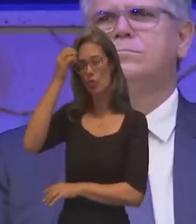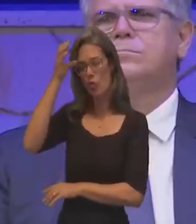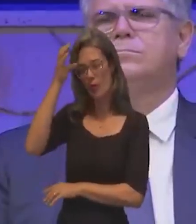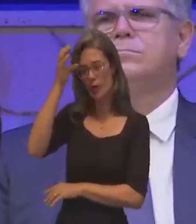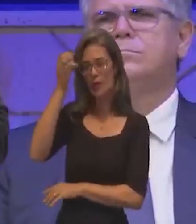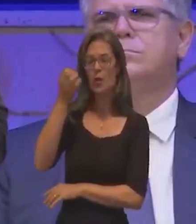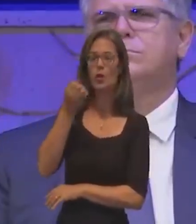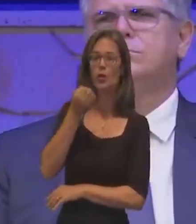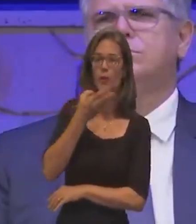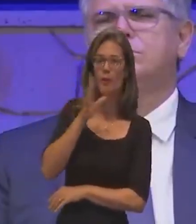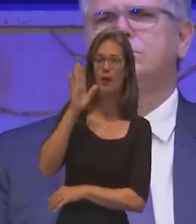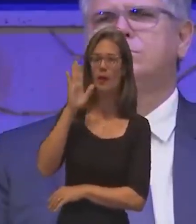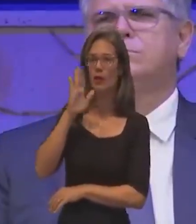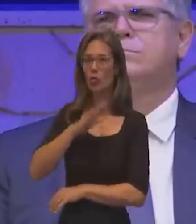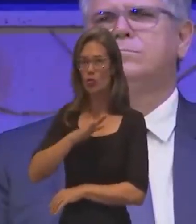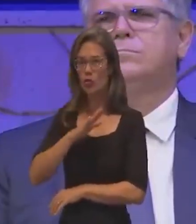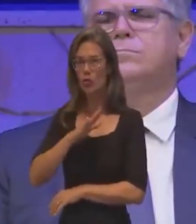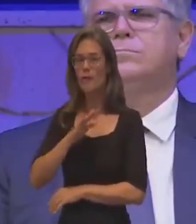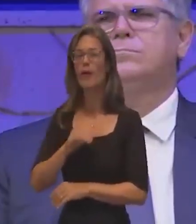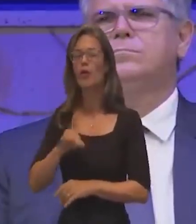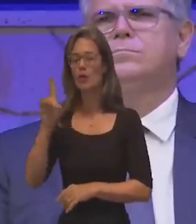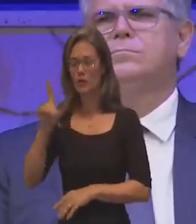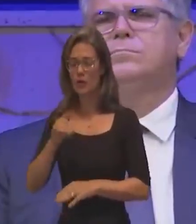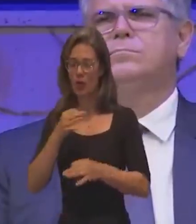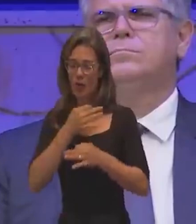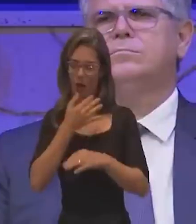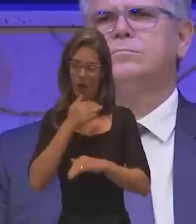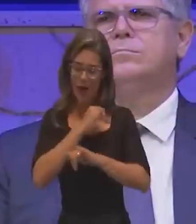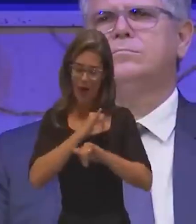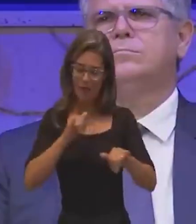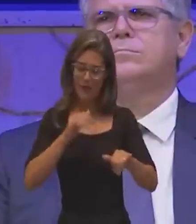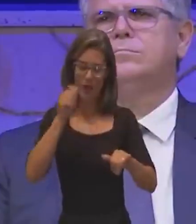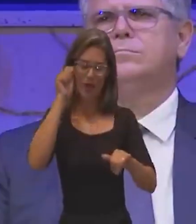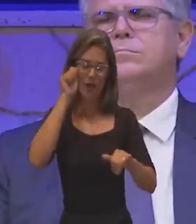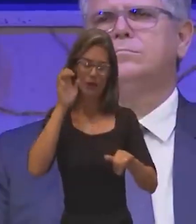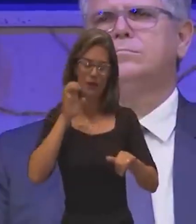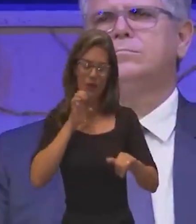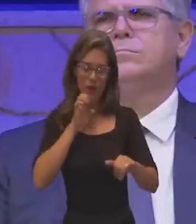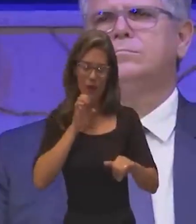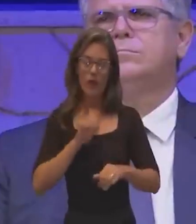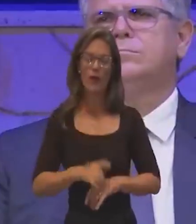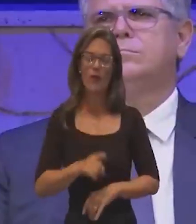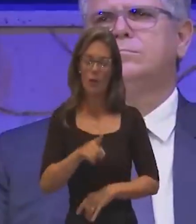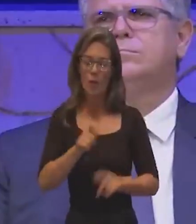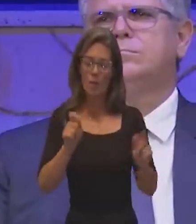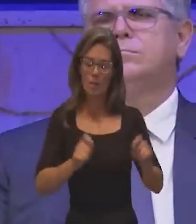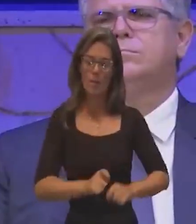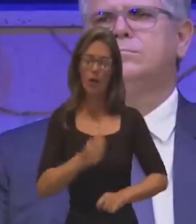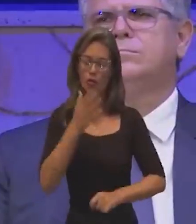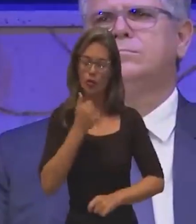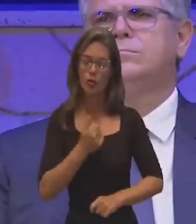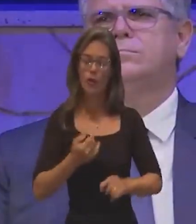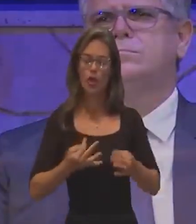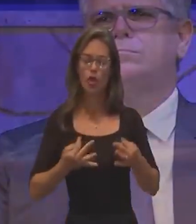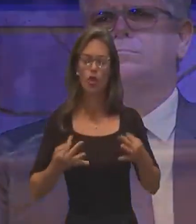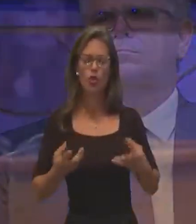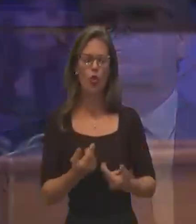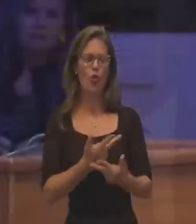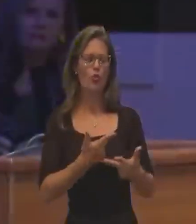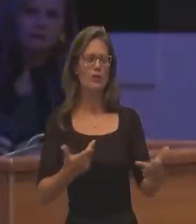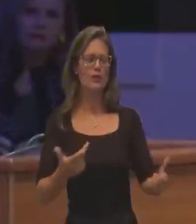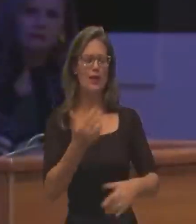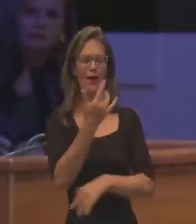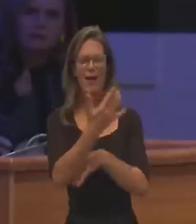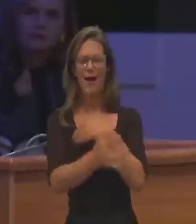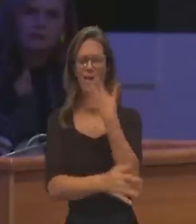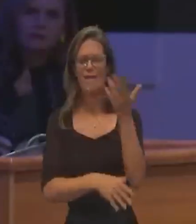de todos os frutos de todas as árvores, mas daquela árvore especificamente, o dia que